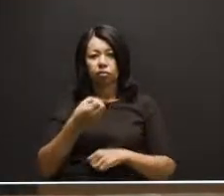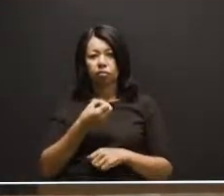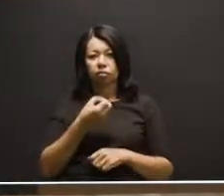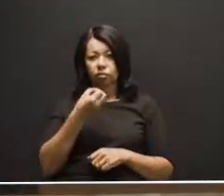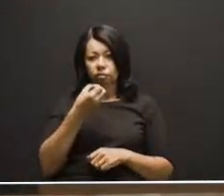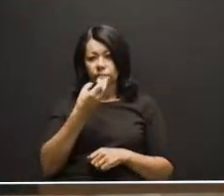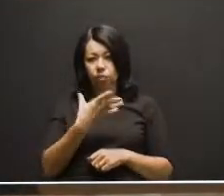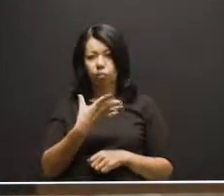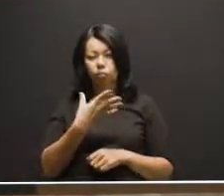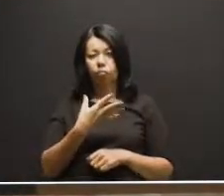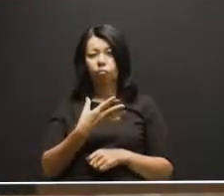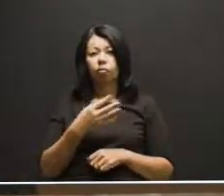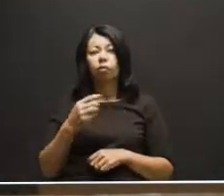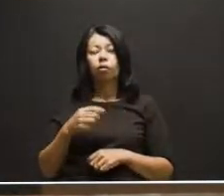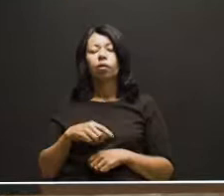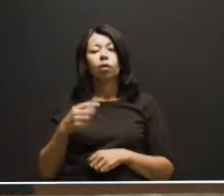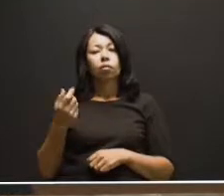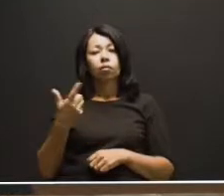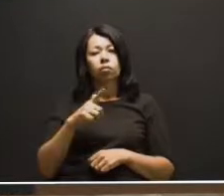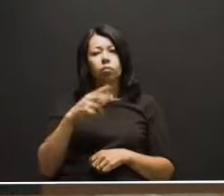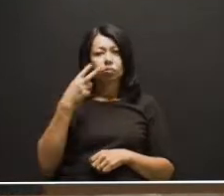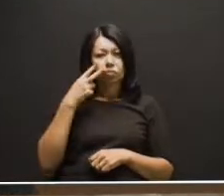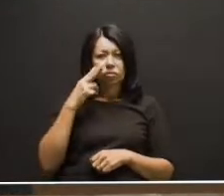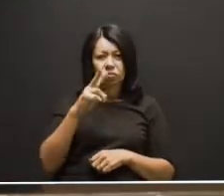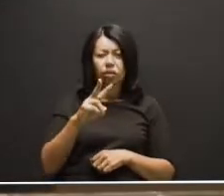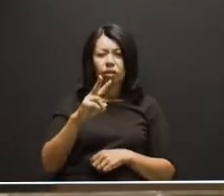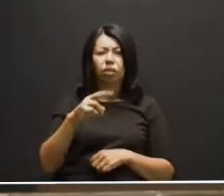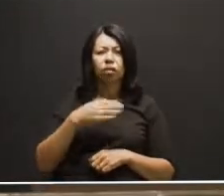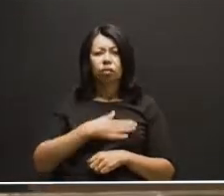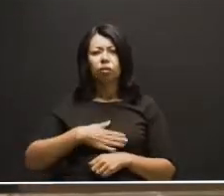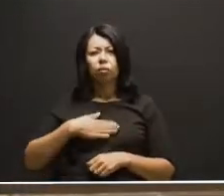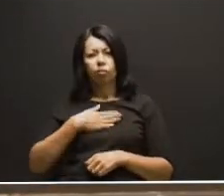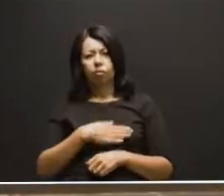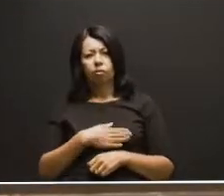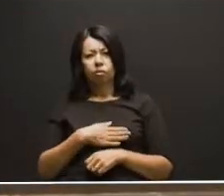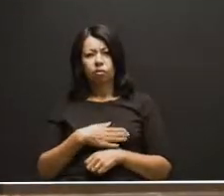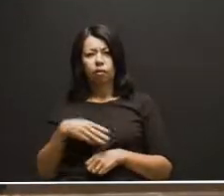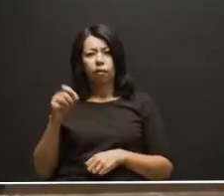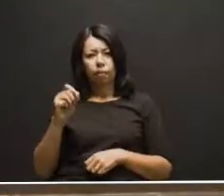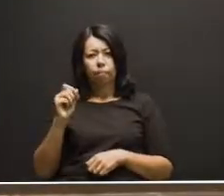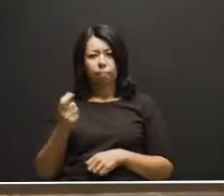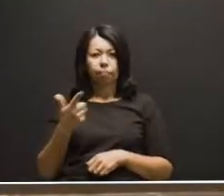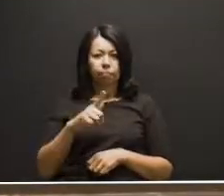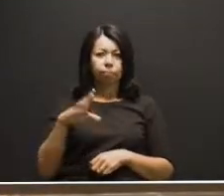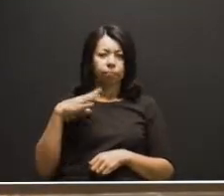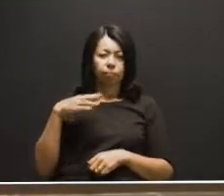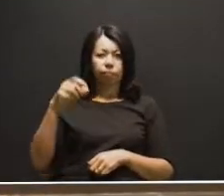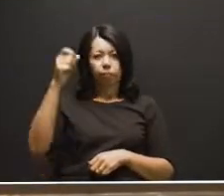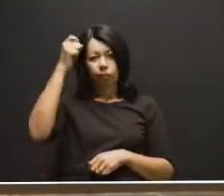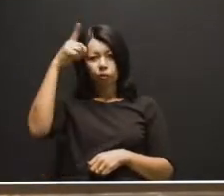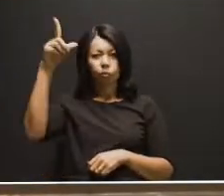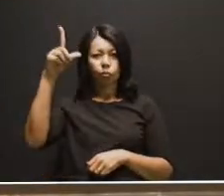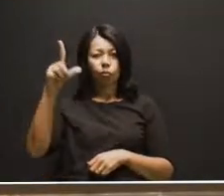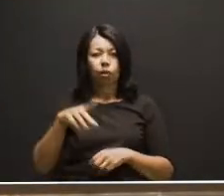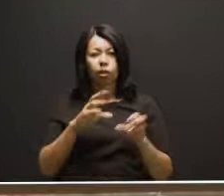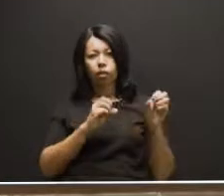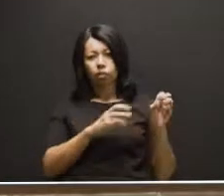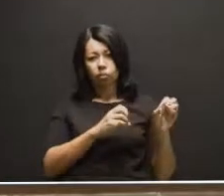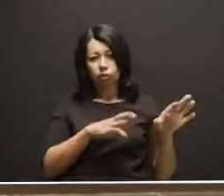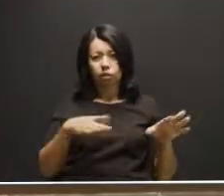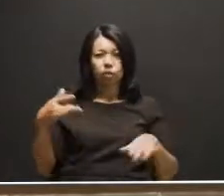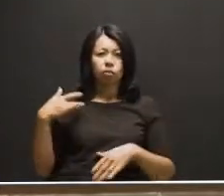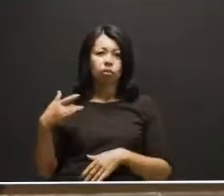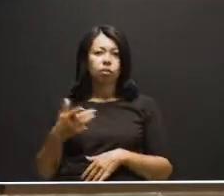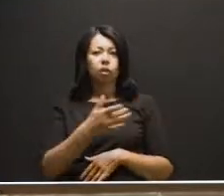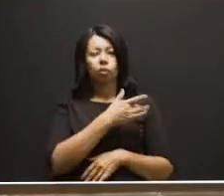é apreciado lá fora imagina um investidor com a nora de uma cidade de uma cidade que tem cultura que tem educação que têm saúde